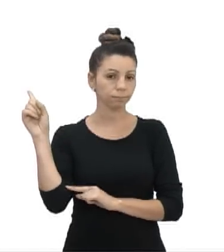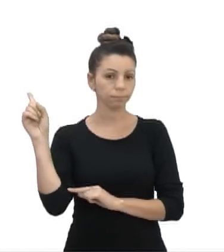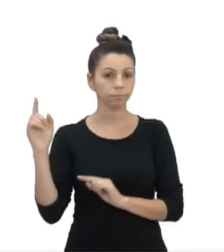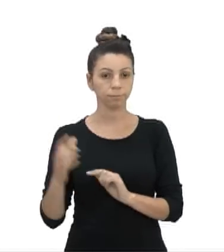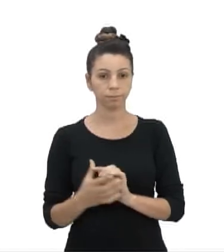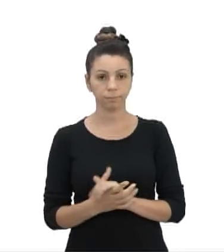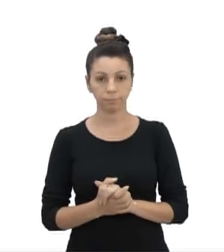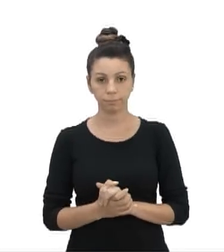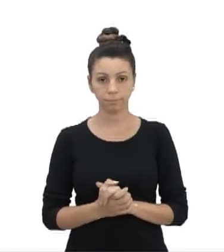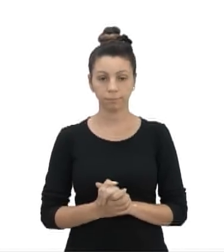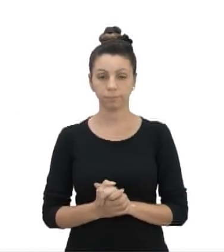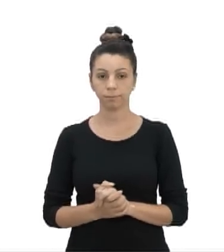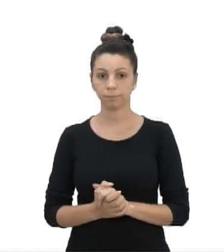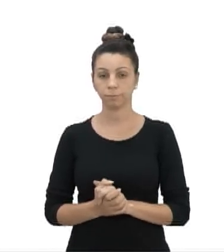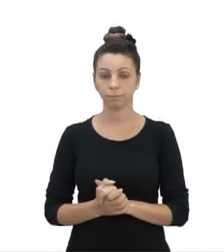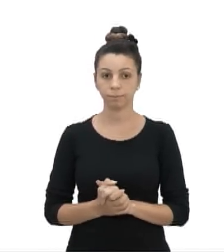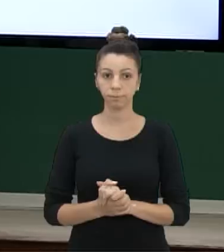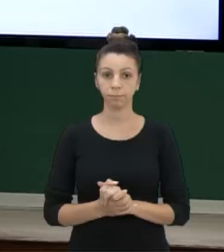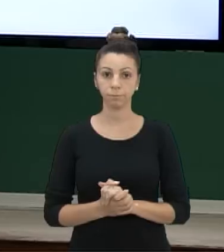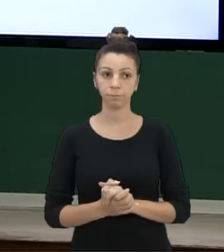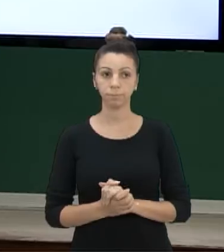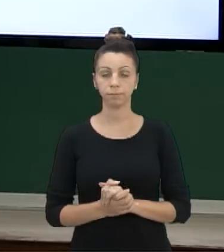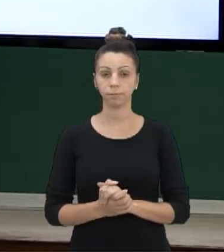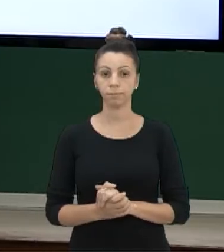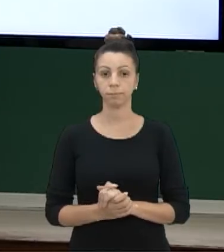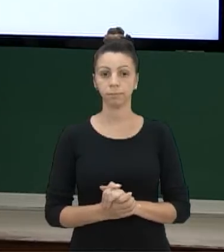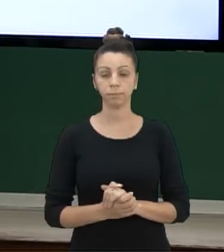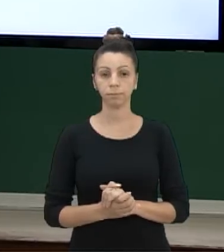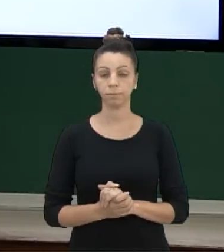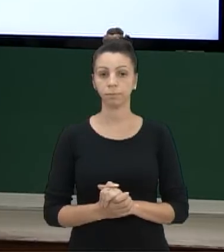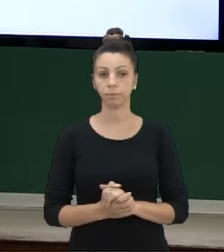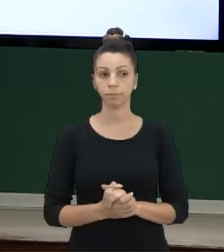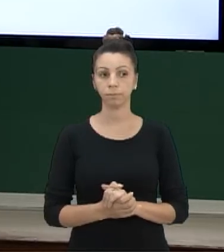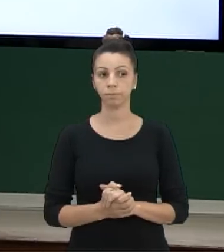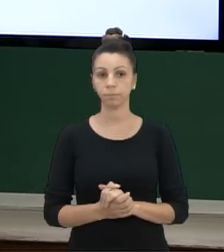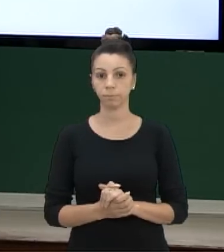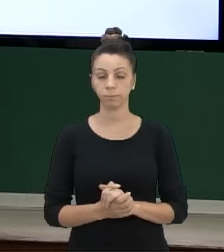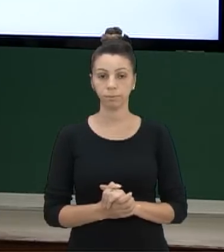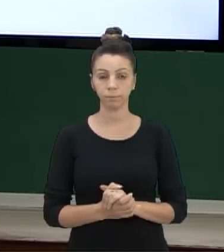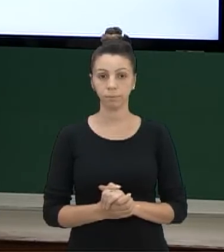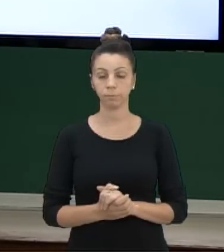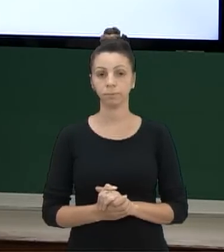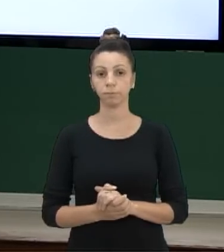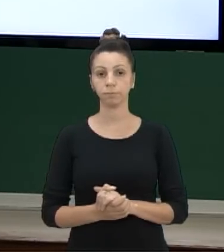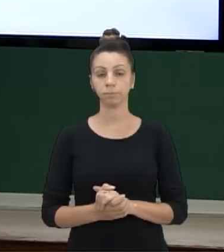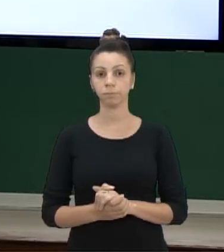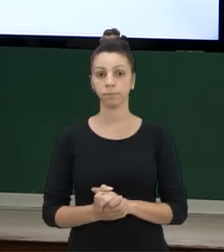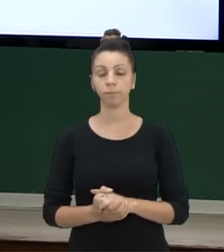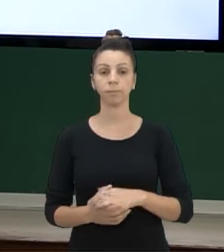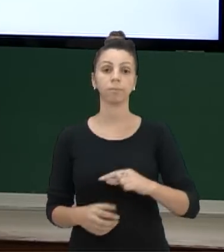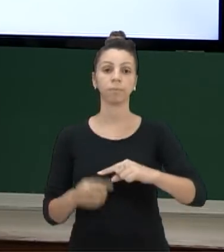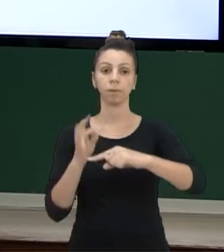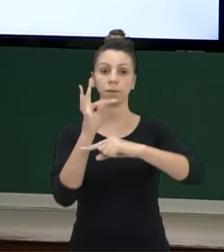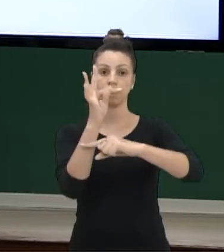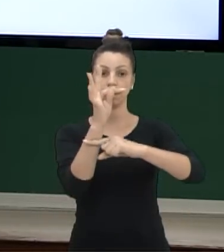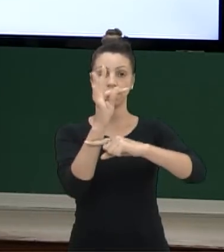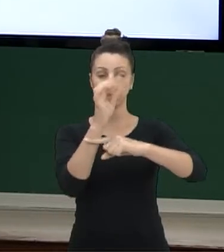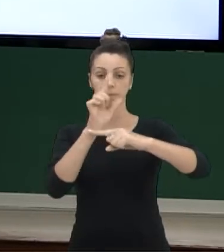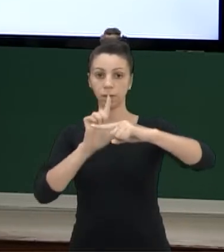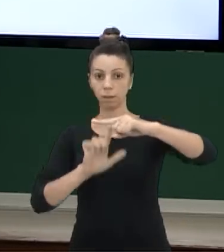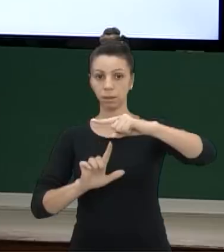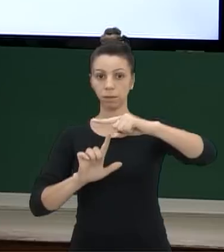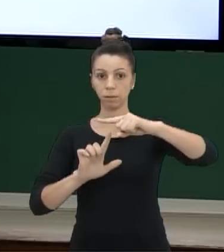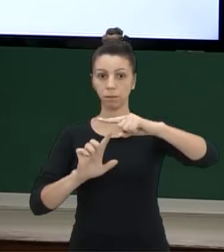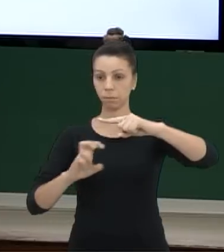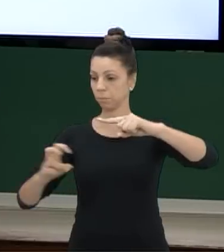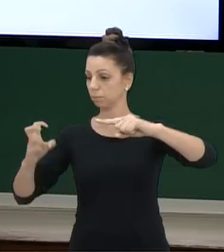605. A gente fez a continha e o que a gente encontrou? Que a proporção era 5. Então, a divisão tarefa